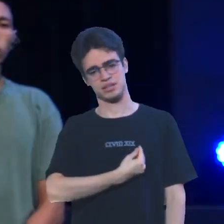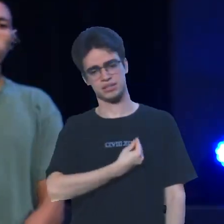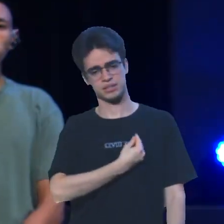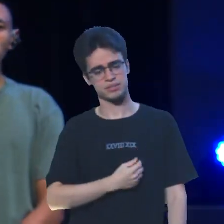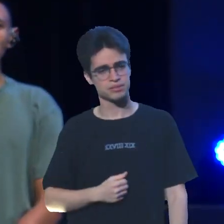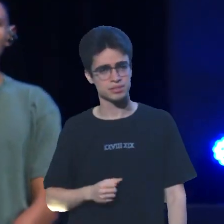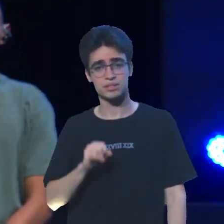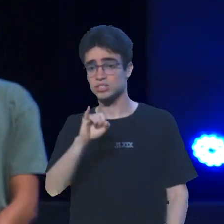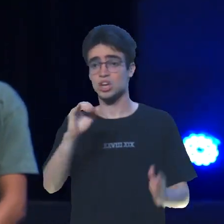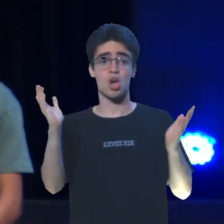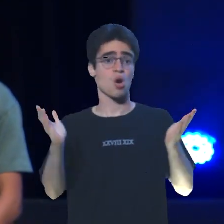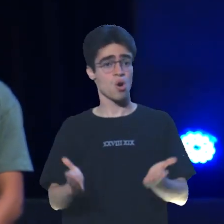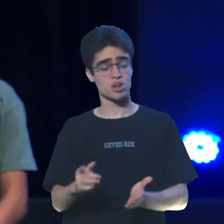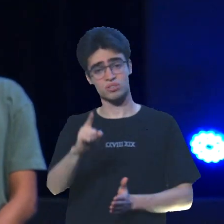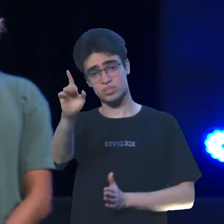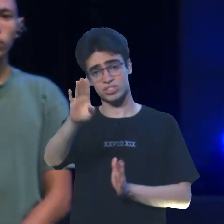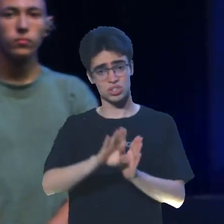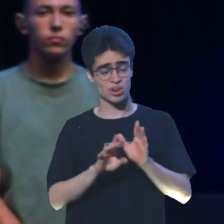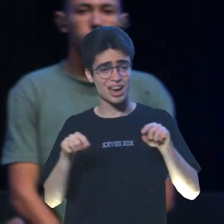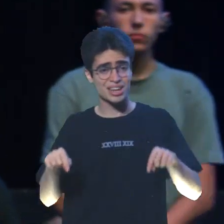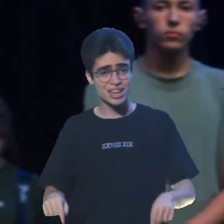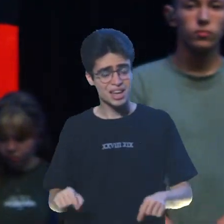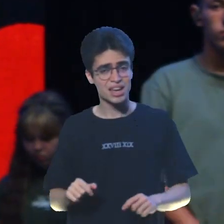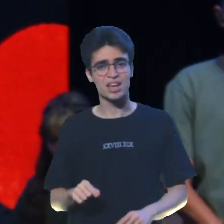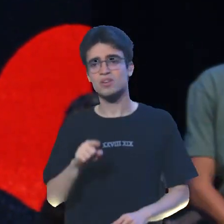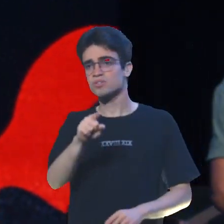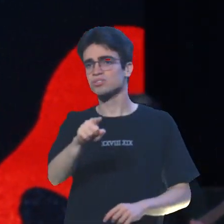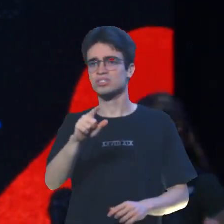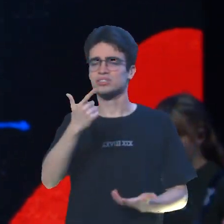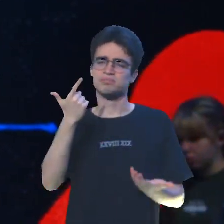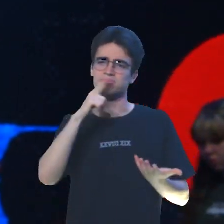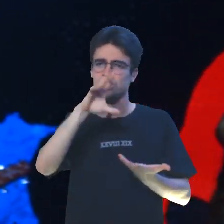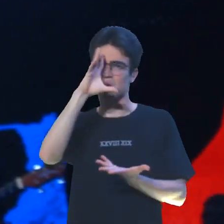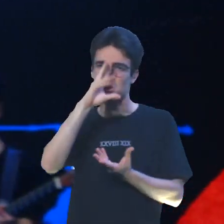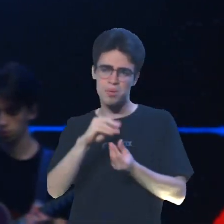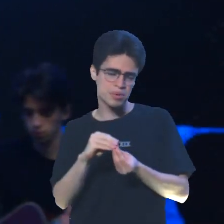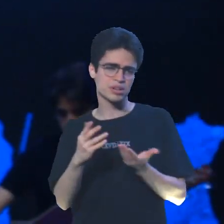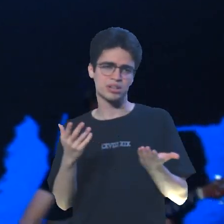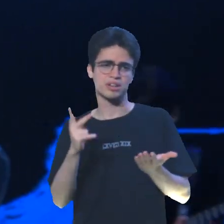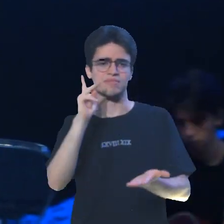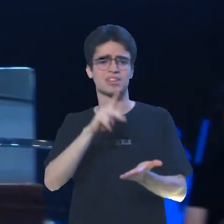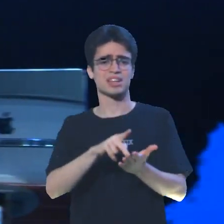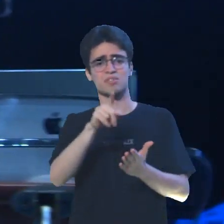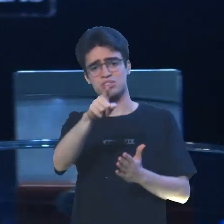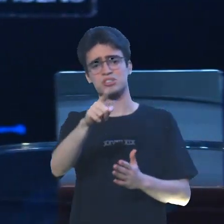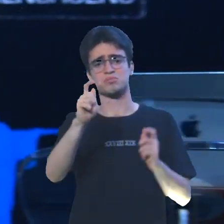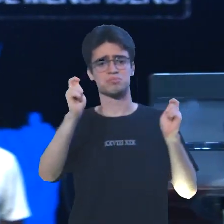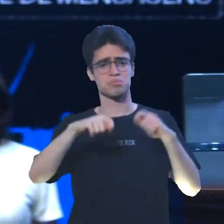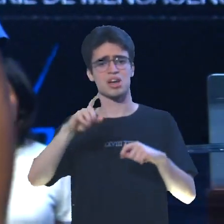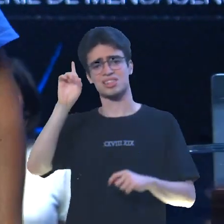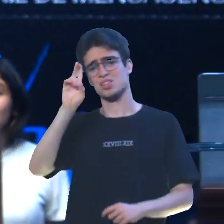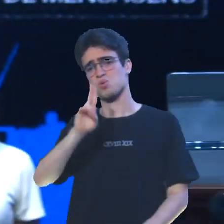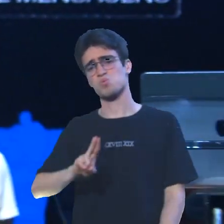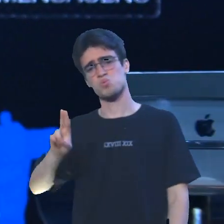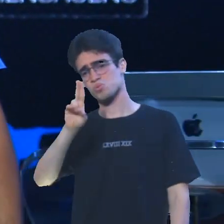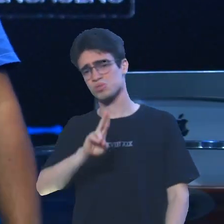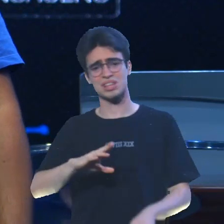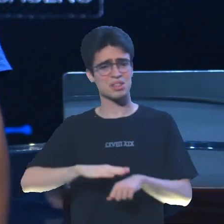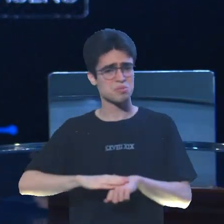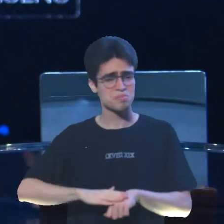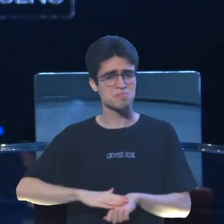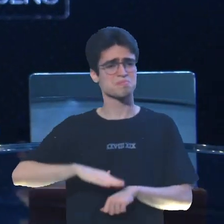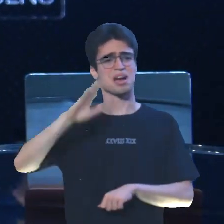Se hoje você está aqui e entende que você pode ser usado ainda mais pelo